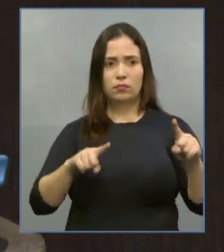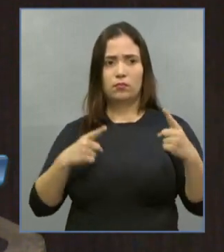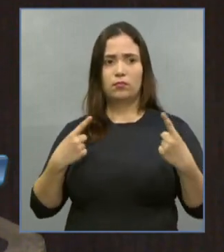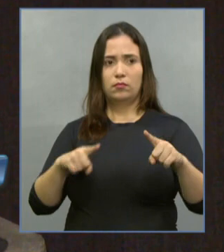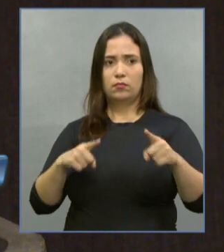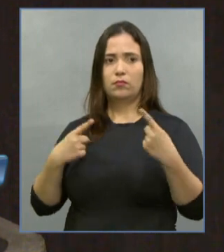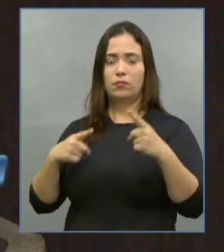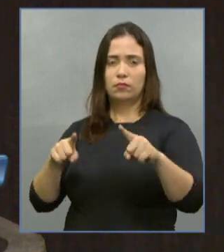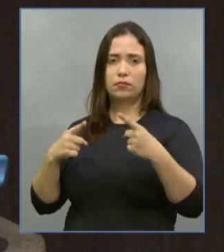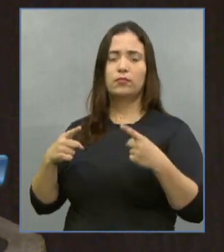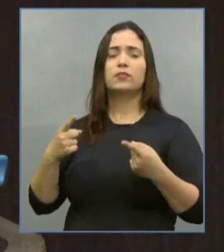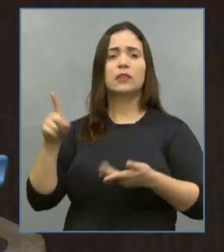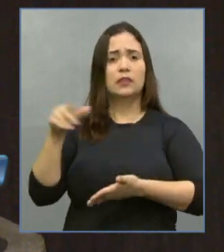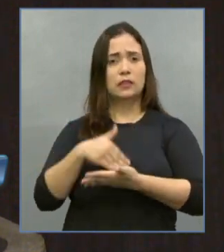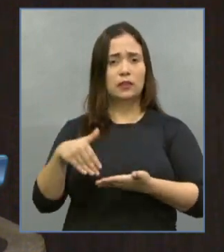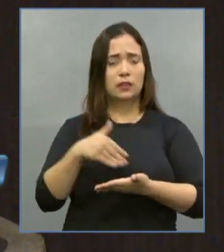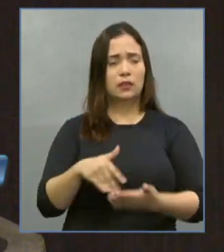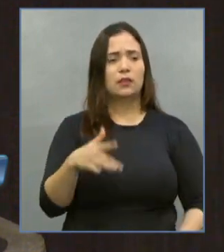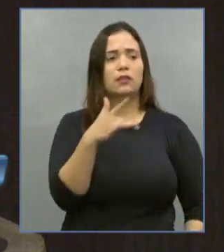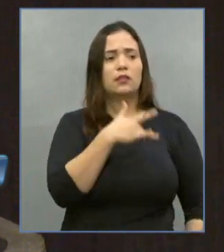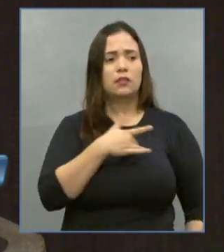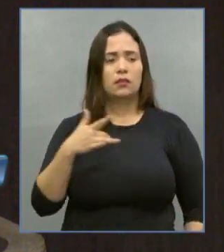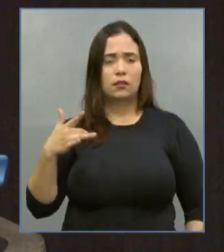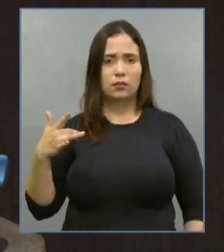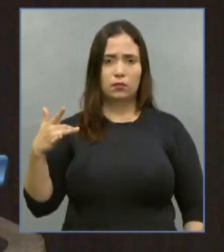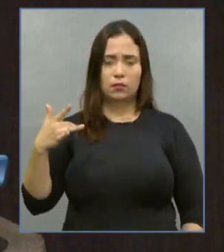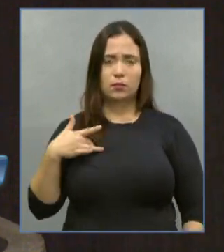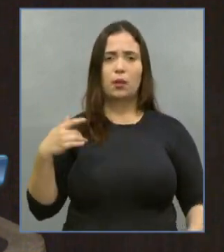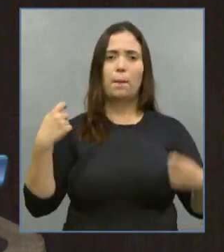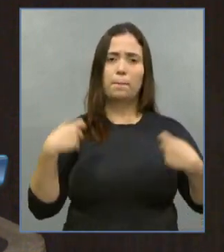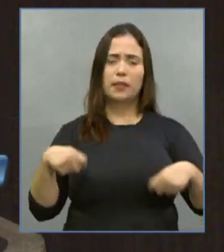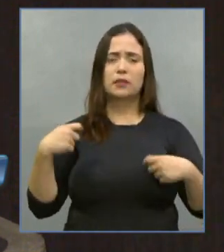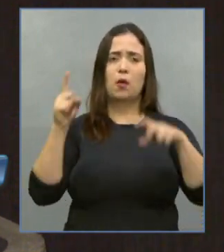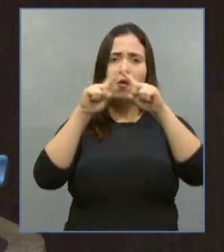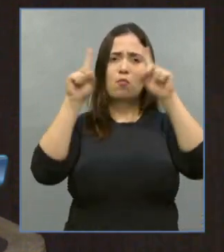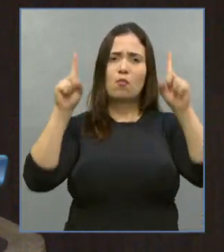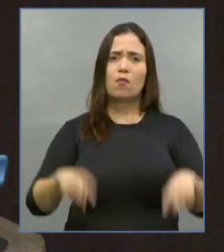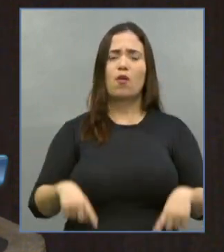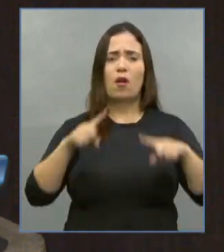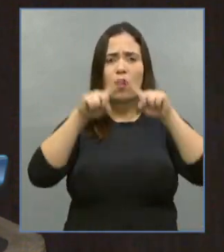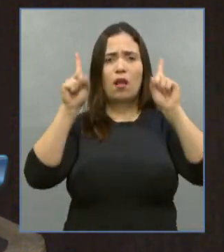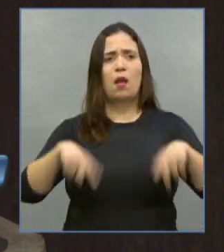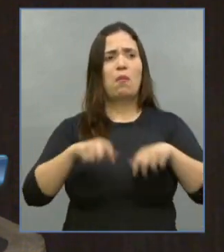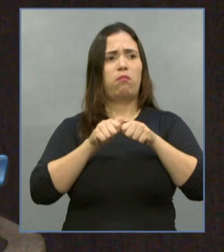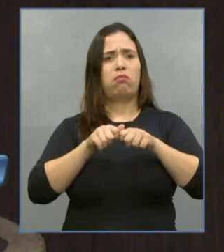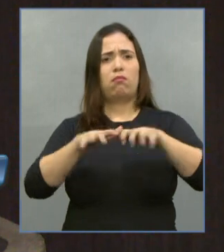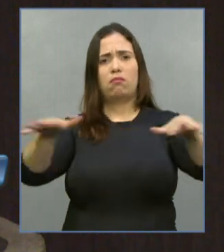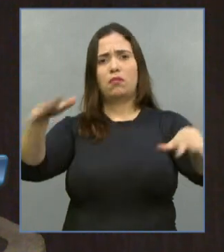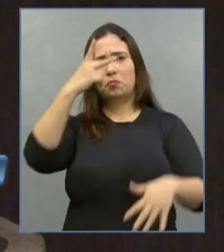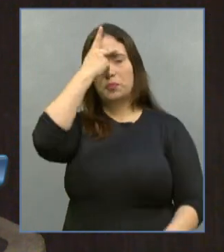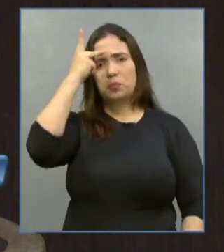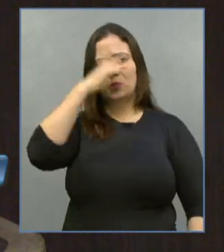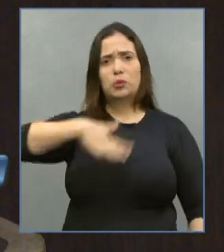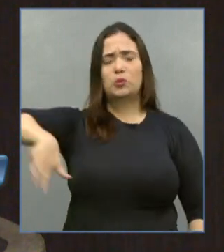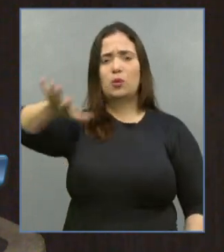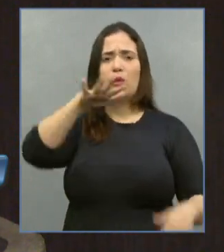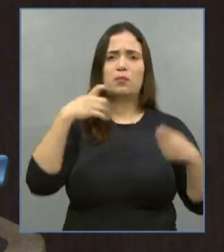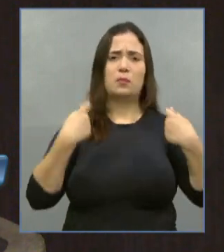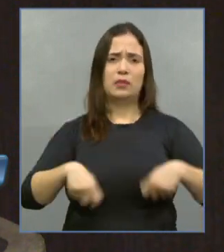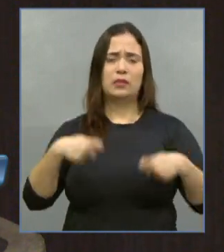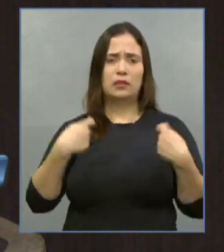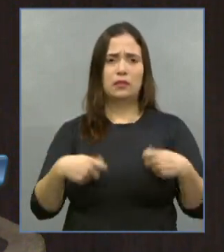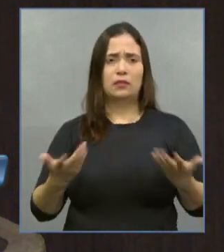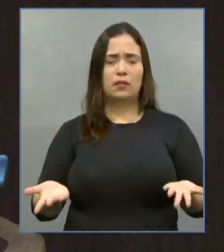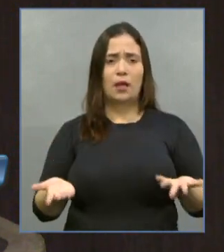de Saúde do Estado para que ela amplie este programa. Veja, nós temos um contexto em que